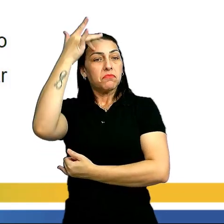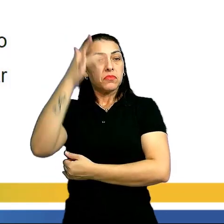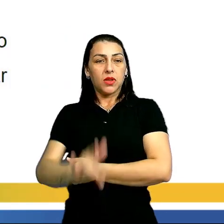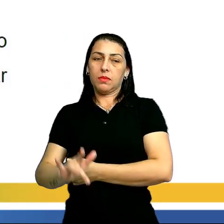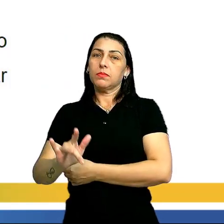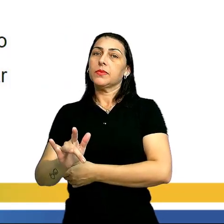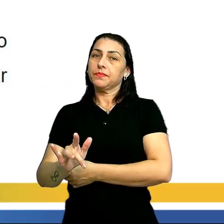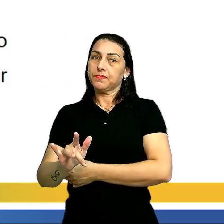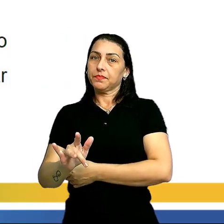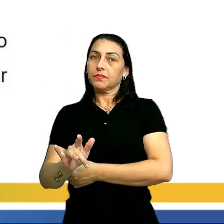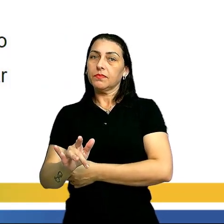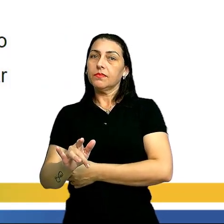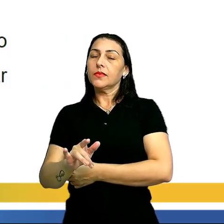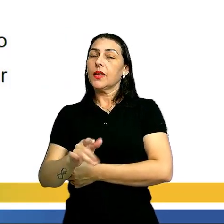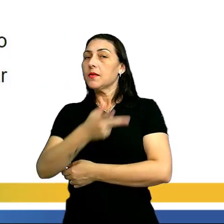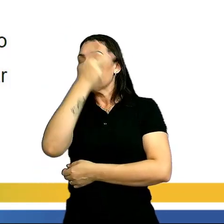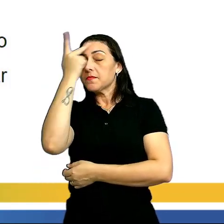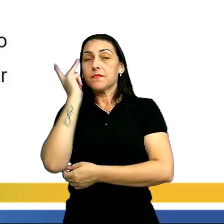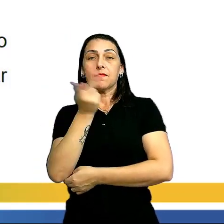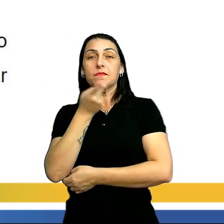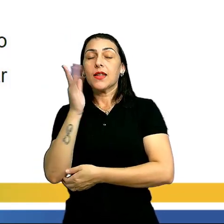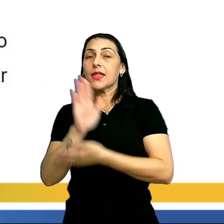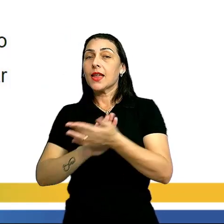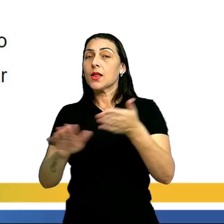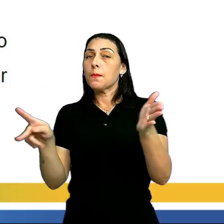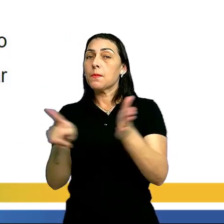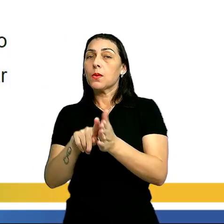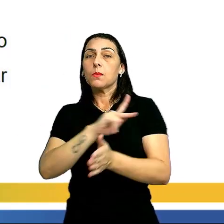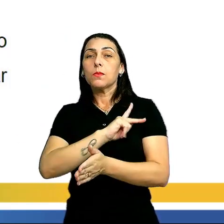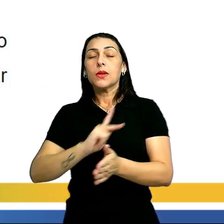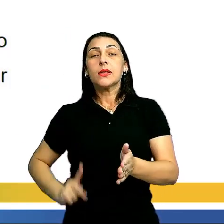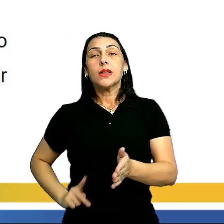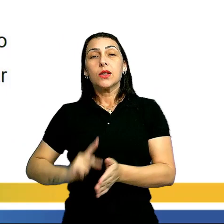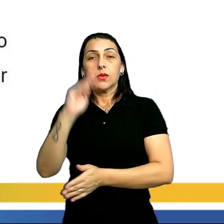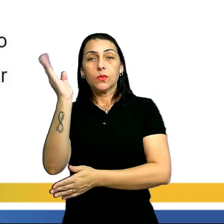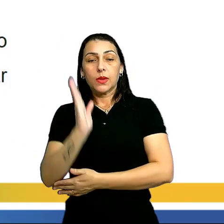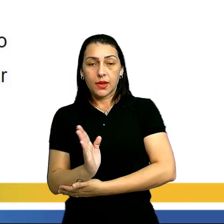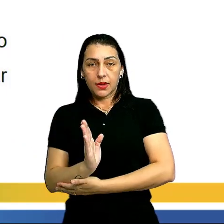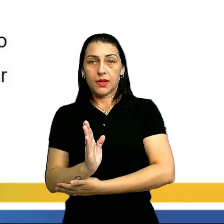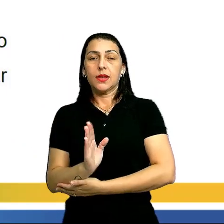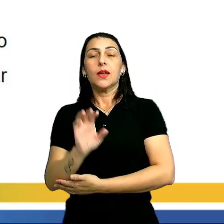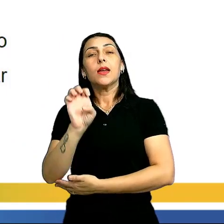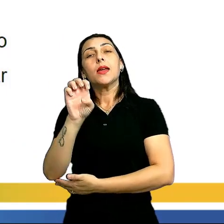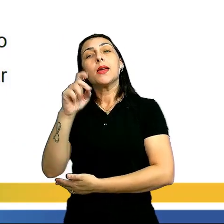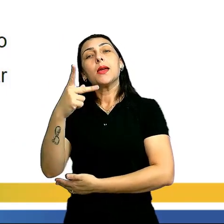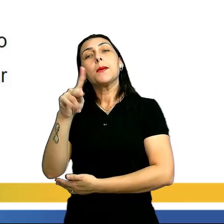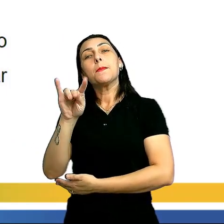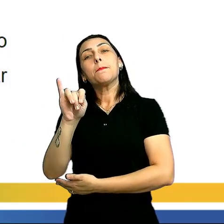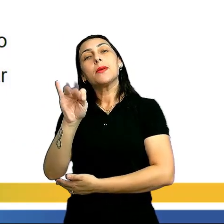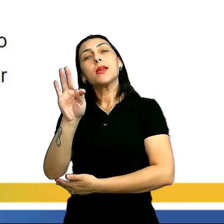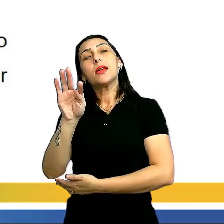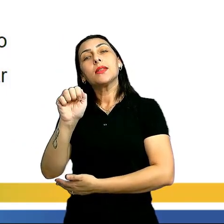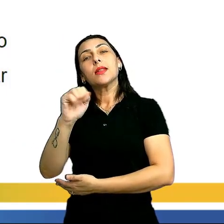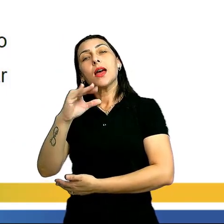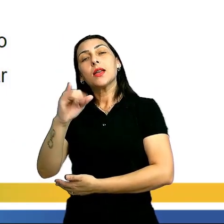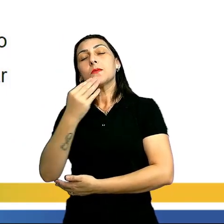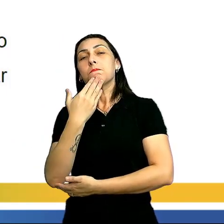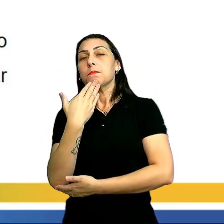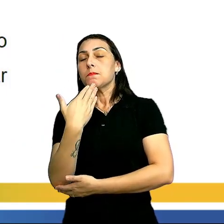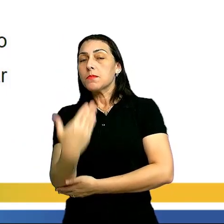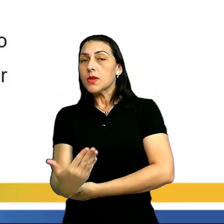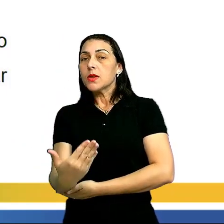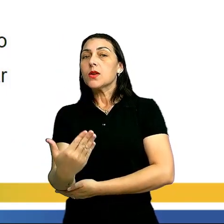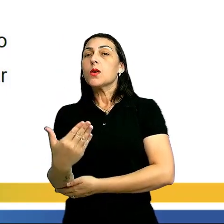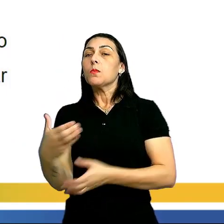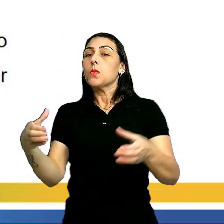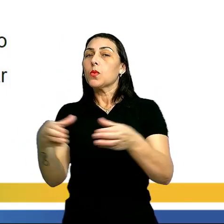saiba. E ninguém fala sobre isso, né? O próprio presidente do Brasil, que era o Epitácio Pessoa, pediu para a seleção